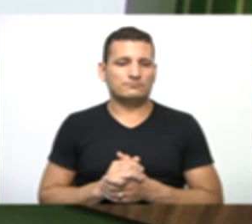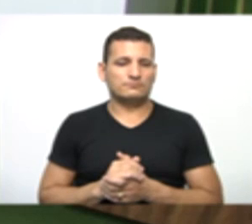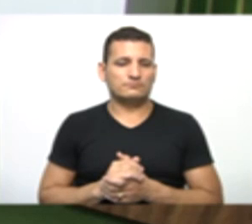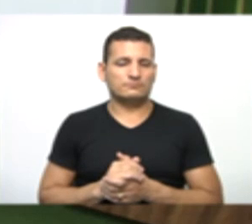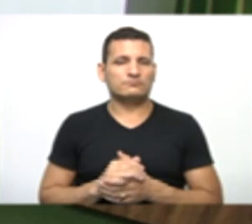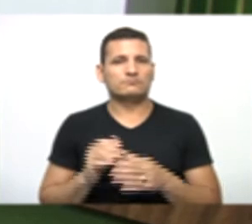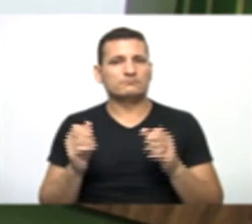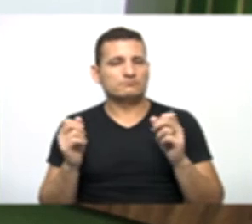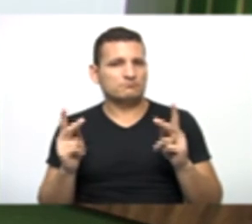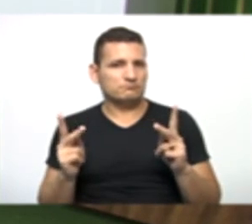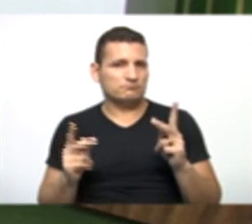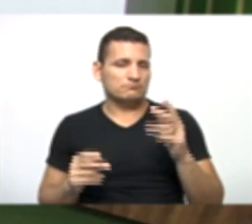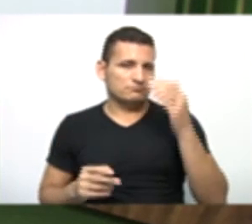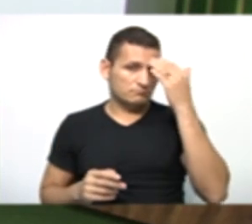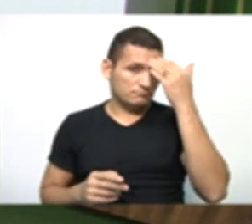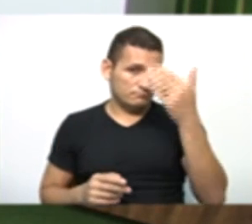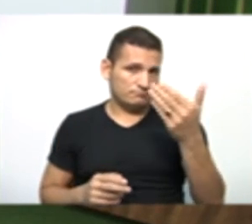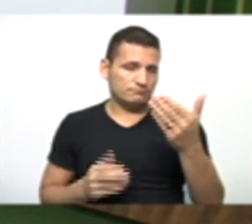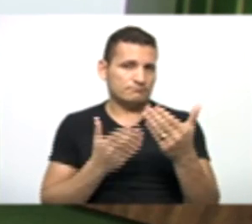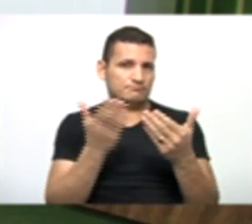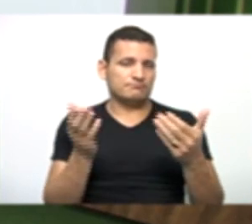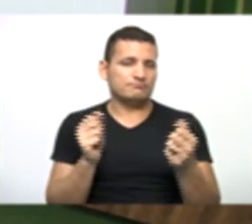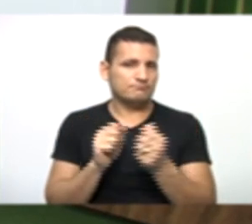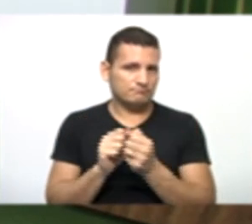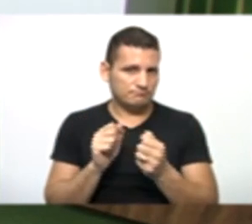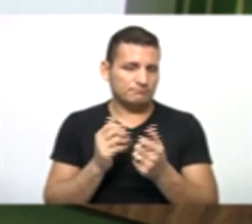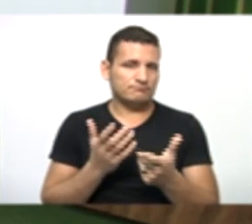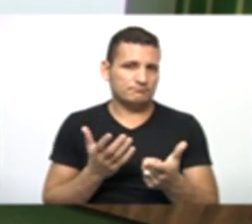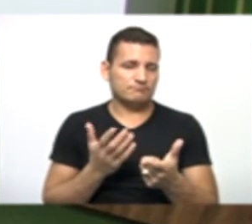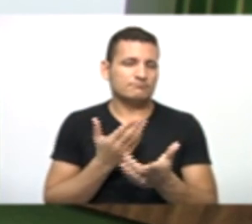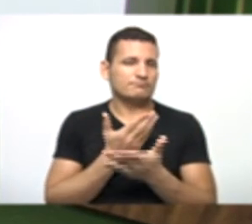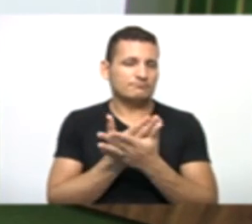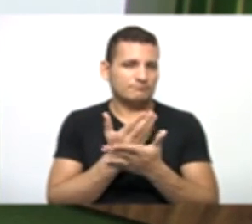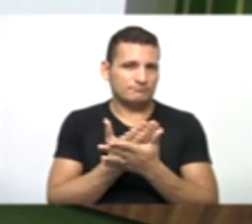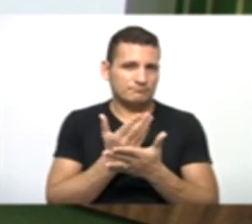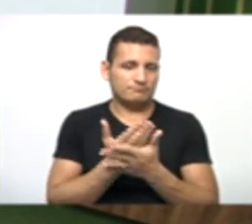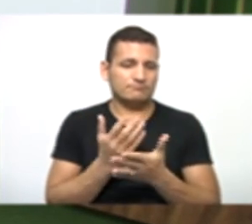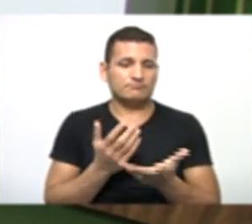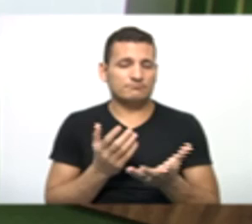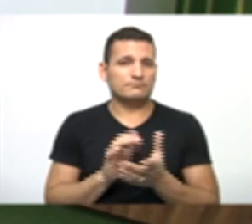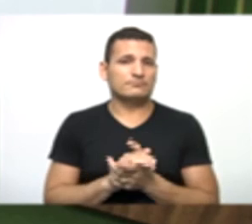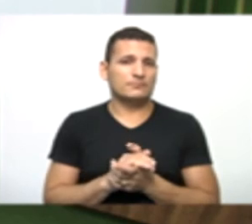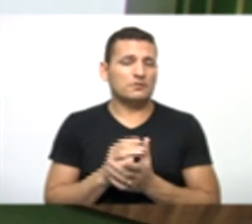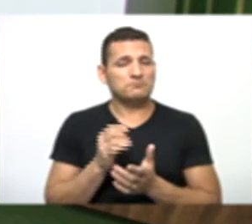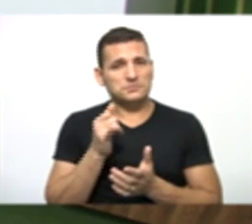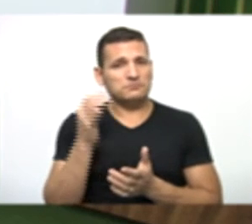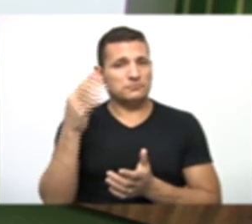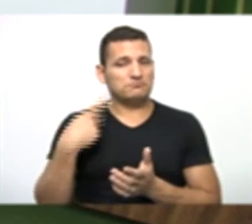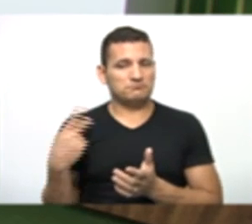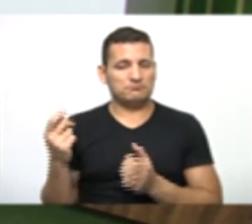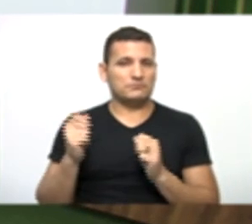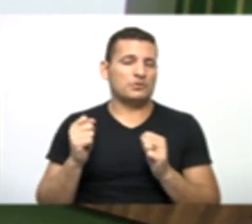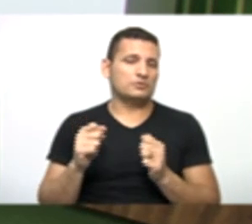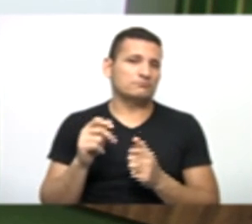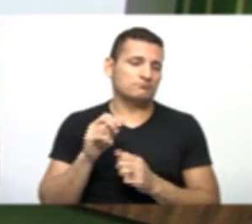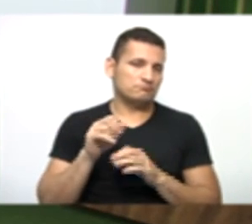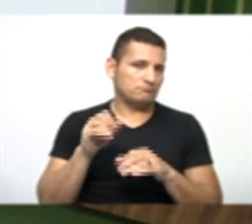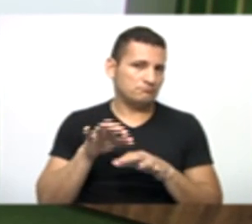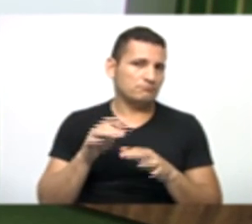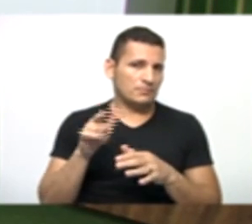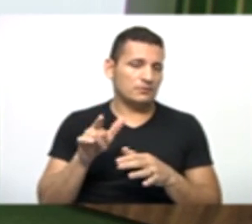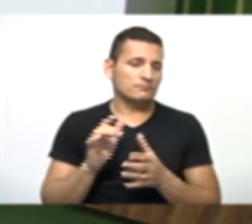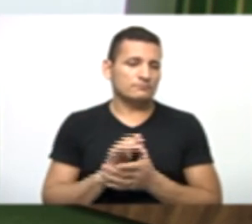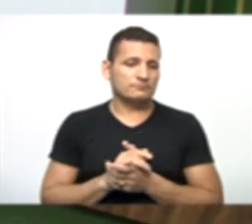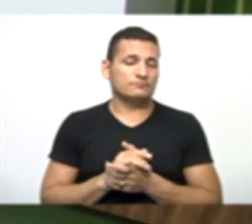gente agradece a companhia de vocês durante essas aulas. A gente podemos trabalhar novas aulas e a gente espera estar por aí.